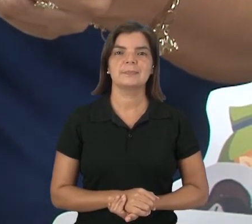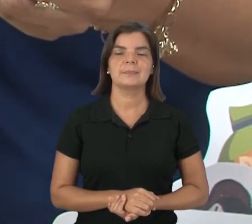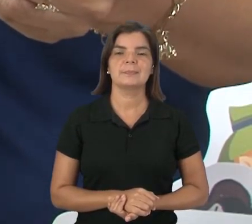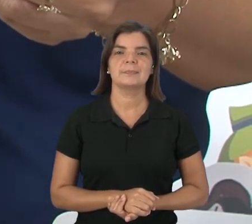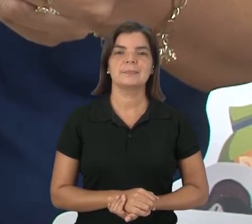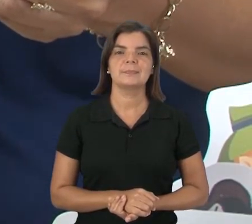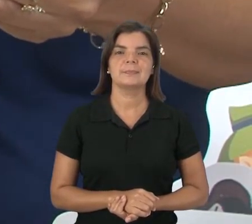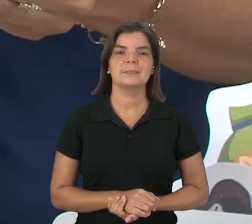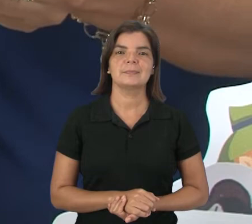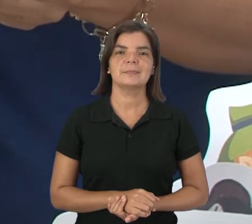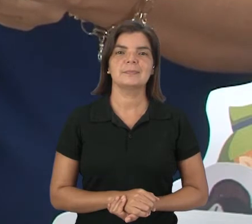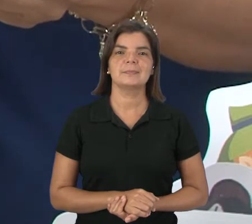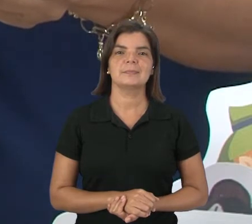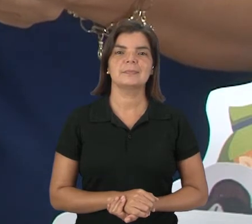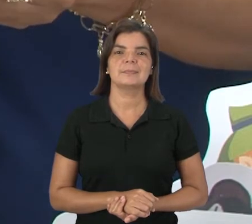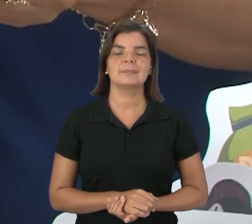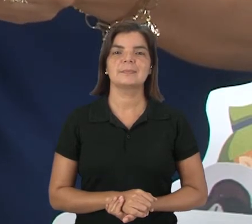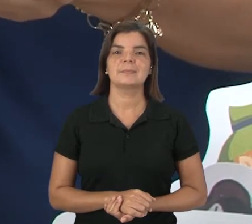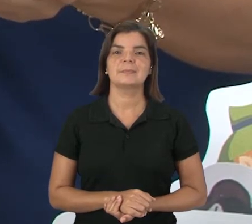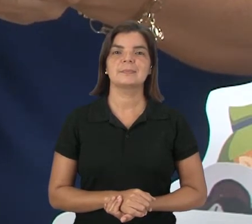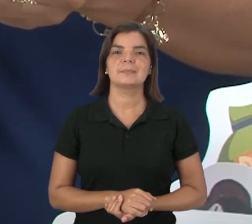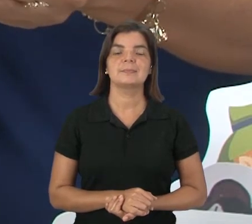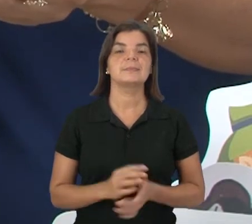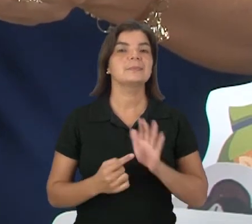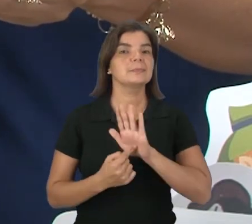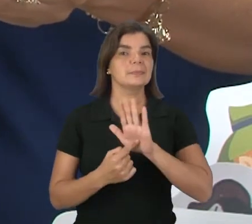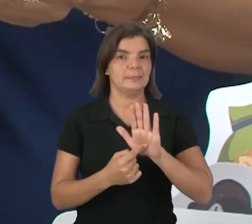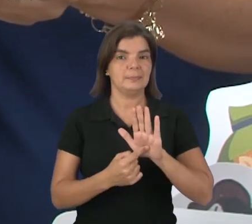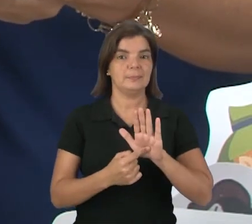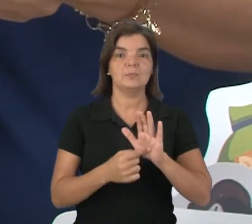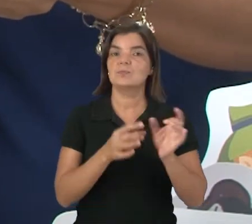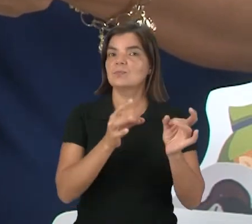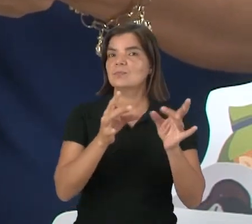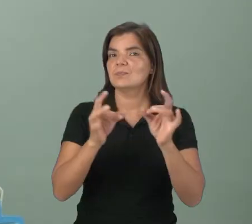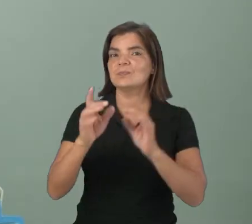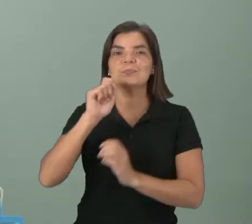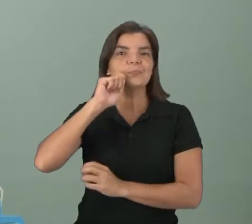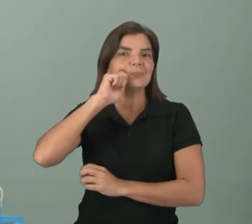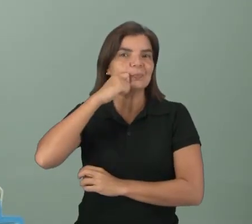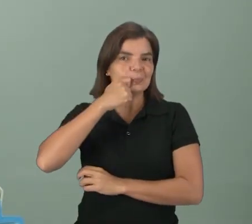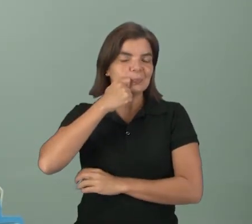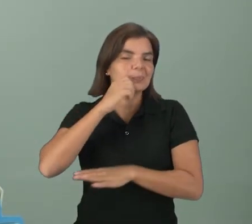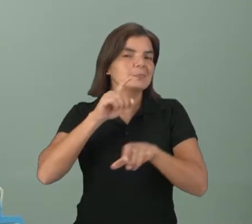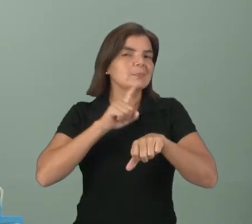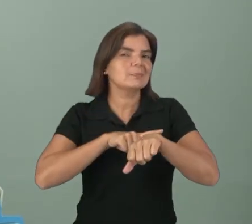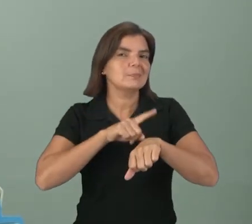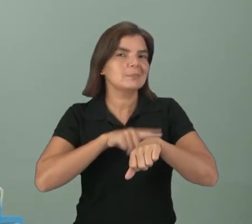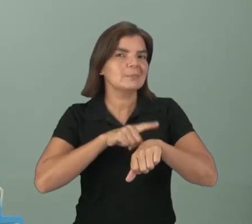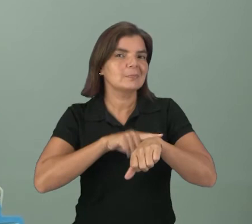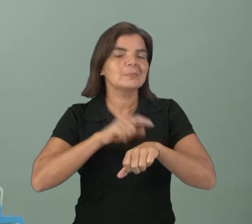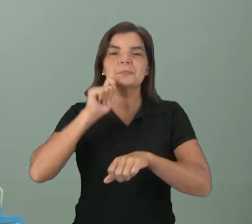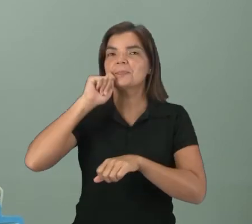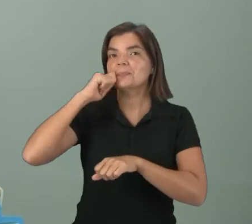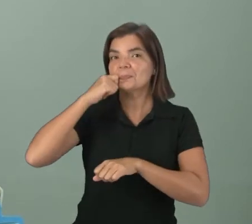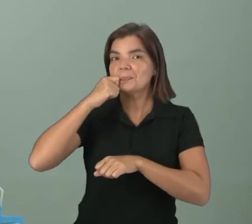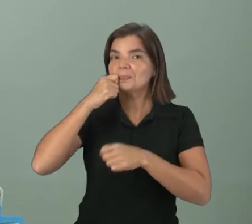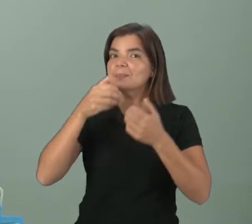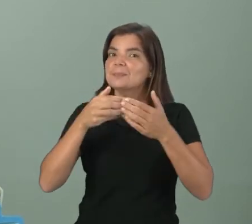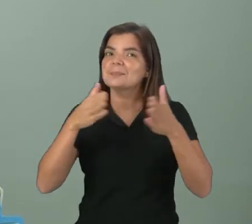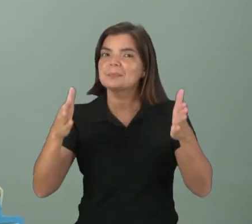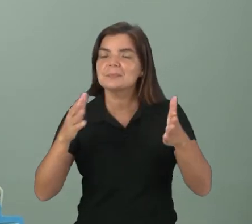tava de ponta cabeça Então esse aqui é padaria Qual o horário de funcionamento da